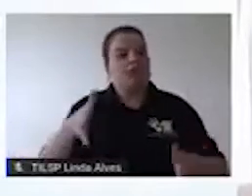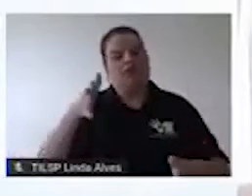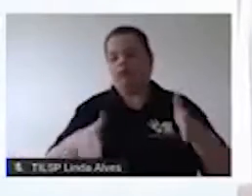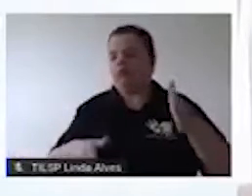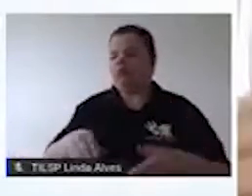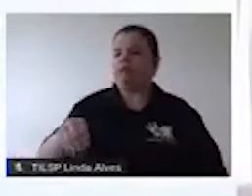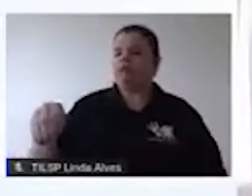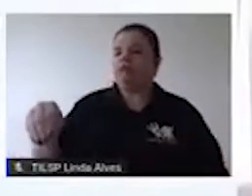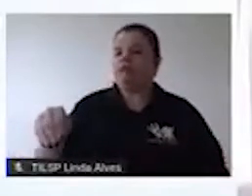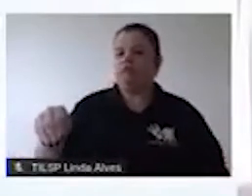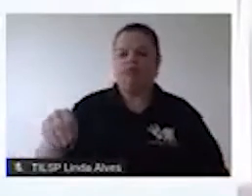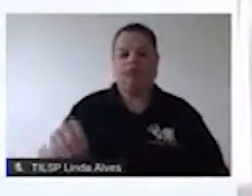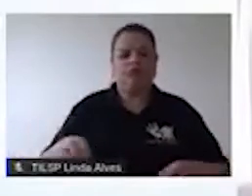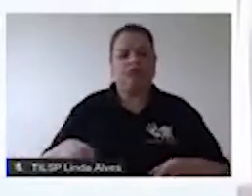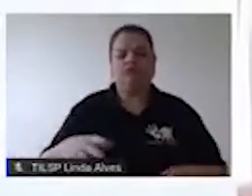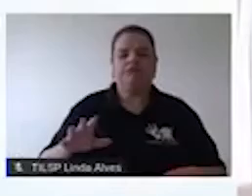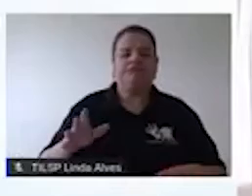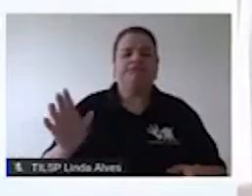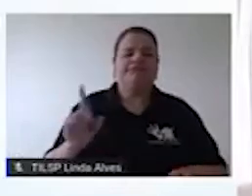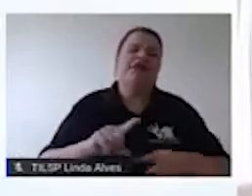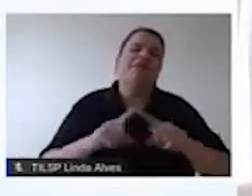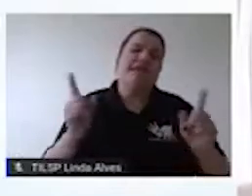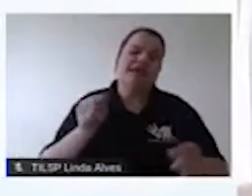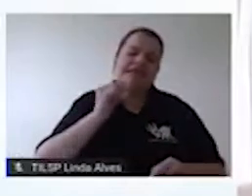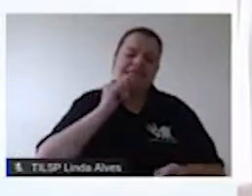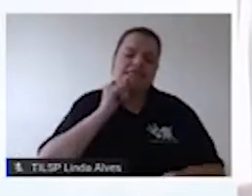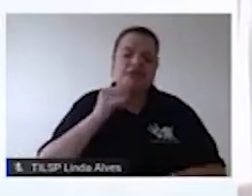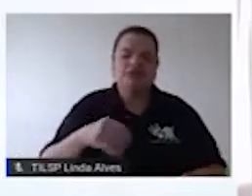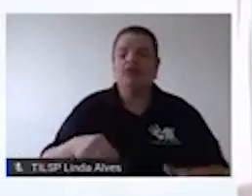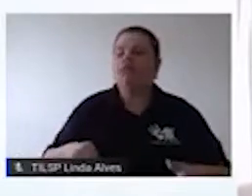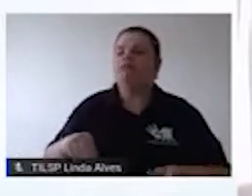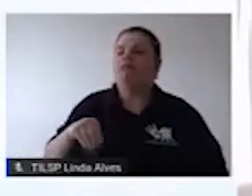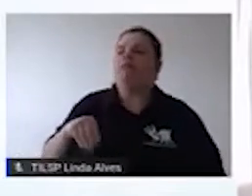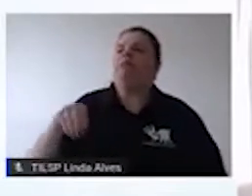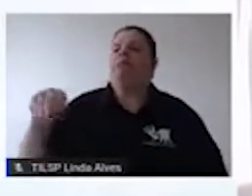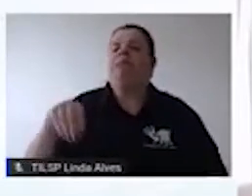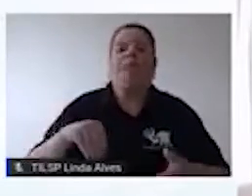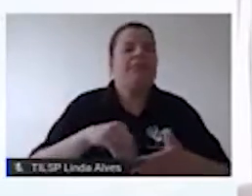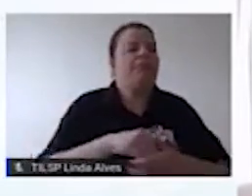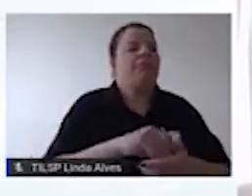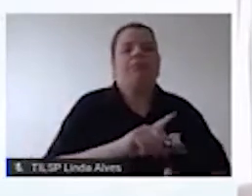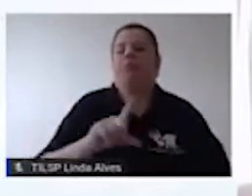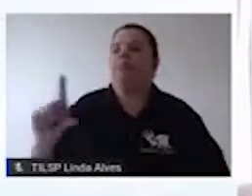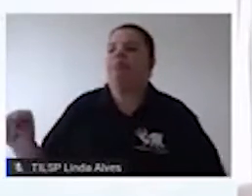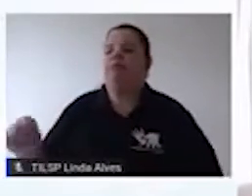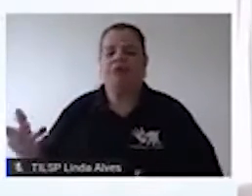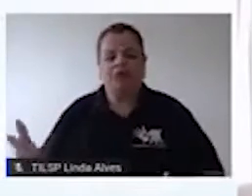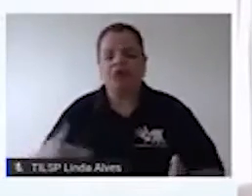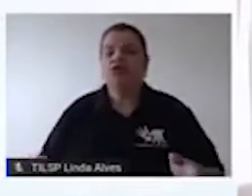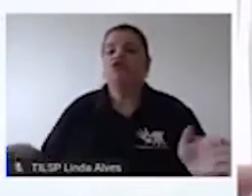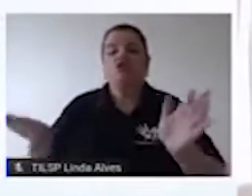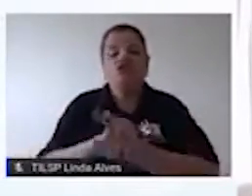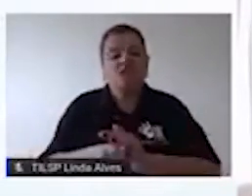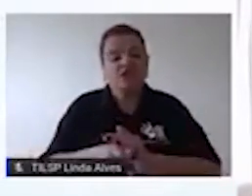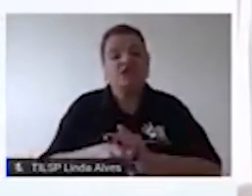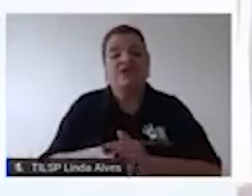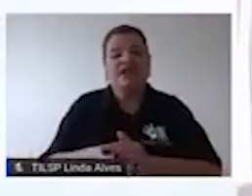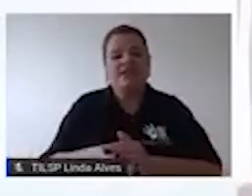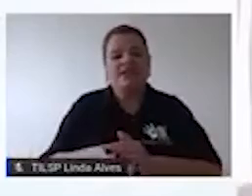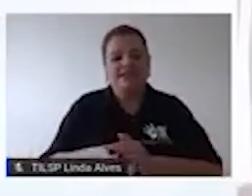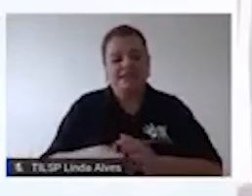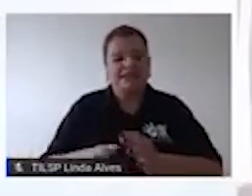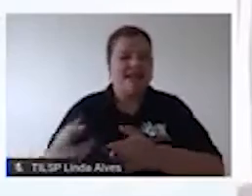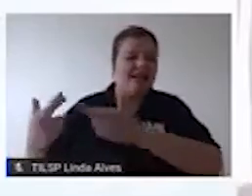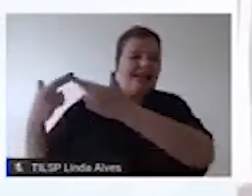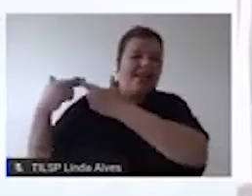sai. Estou falando 8 porque não é 8, mas enfim, as suas 8 horas de trabalho e vai embora. Que ele chega no trabalho com toda uma carga